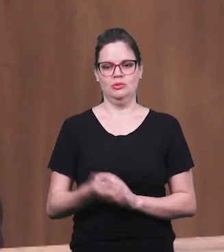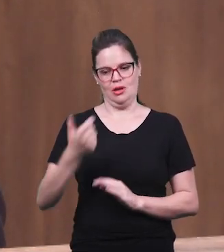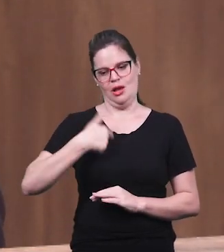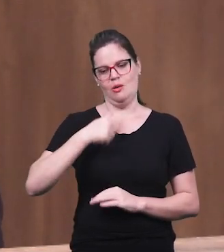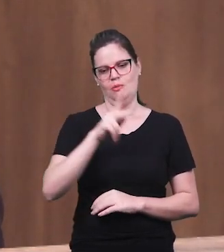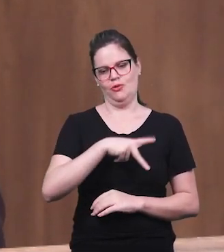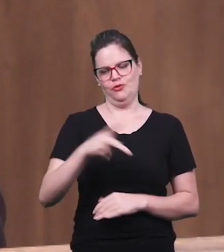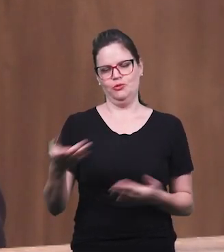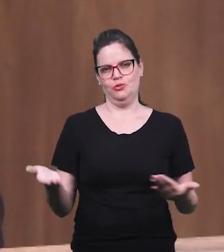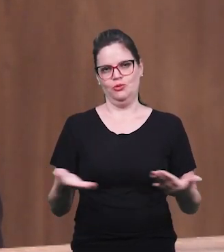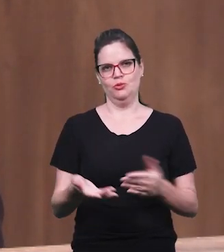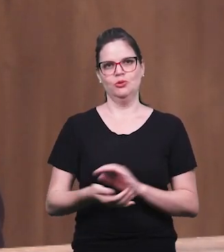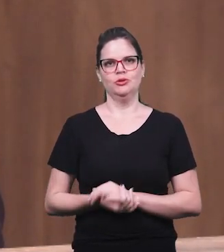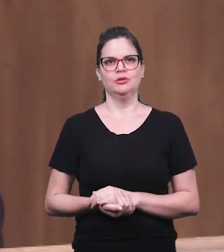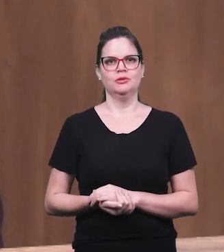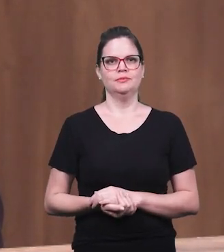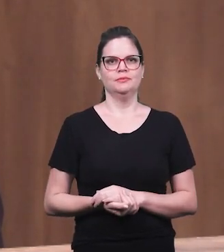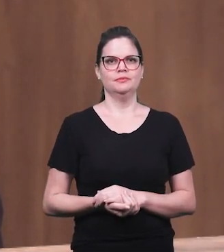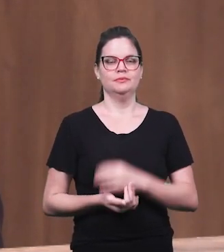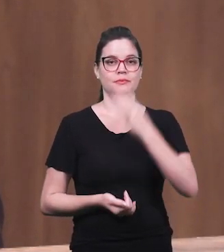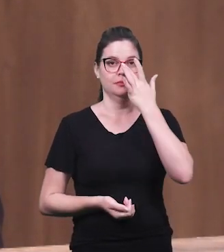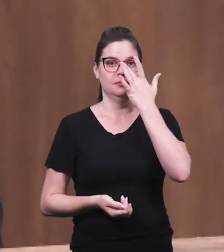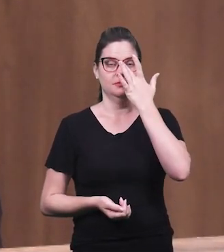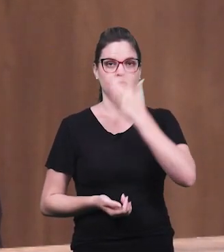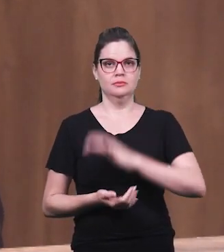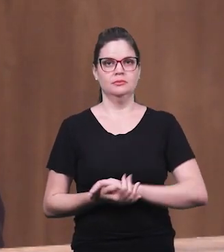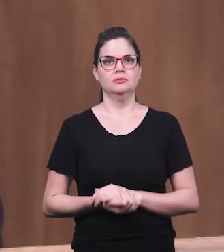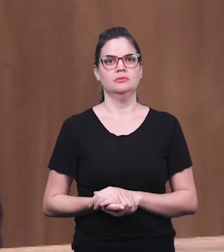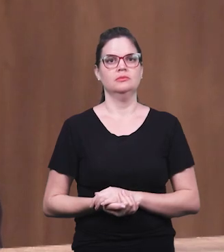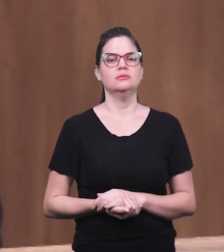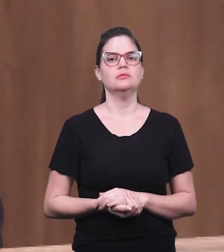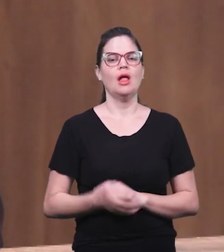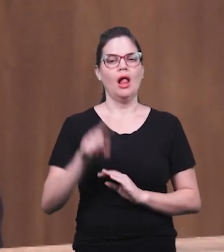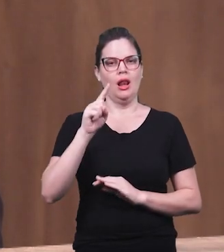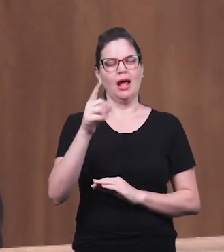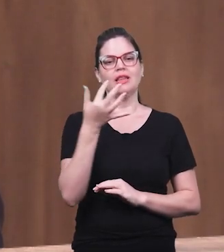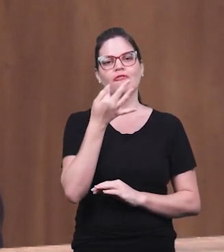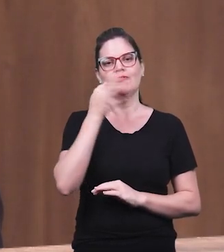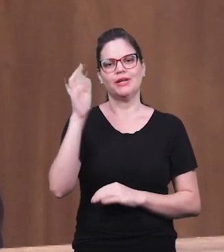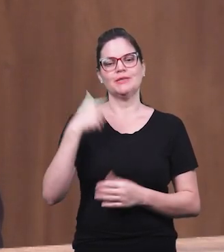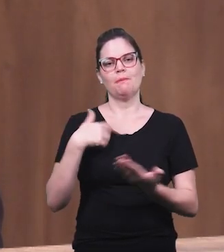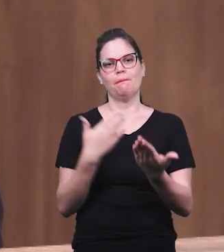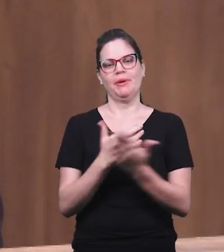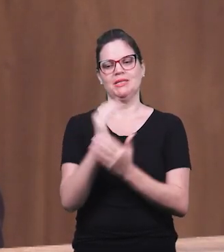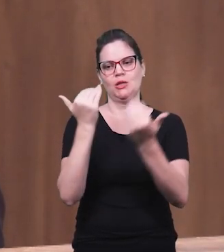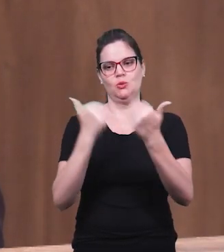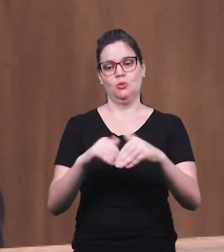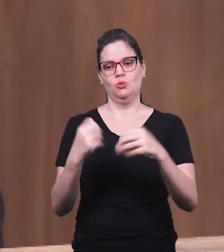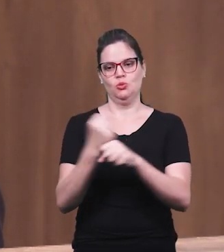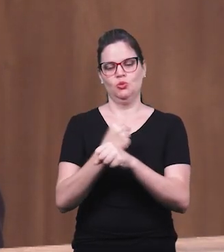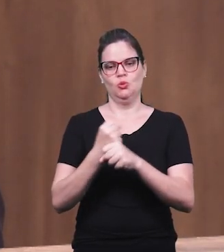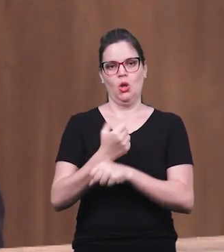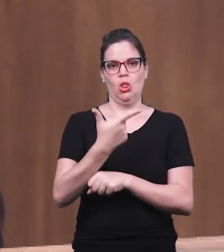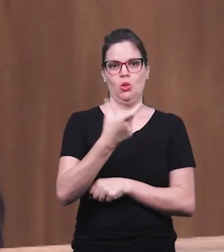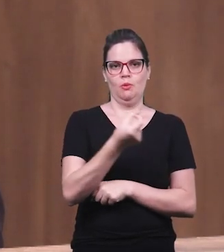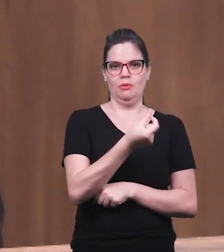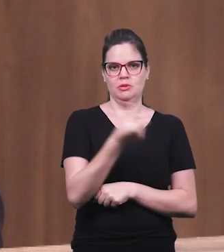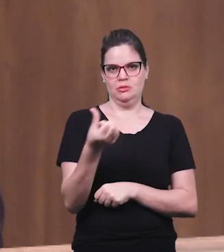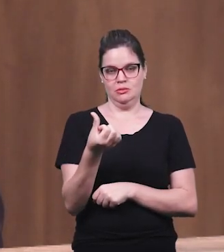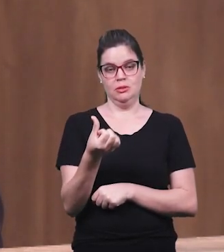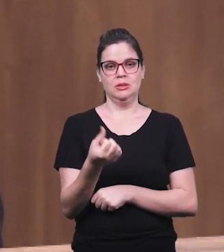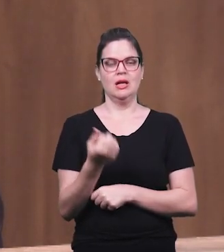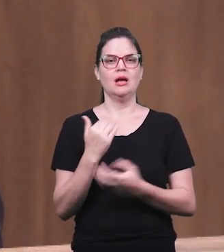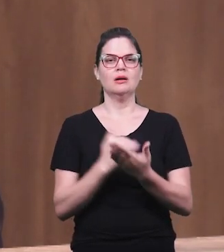né? Na Université de Tecnologia do Compiègne, né? Em 2006, e nós começamos então a